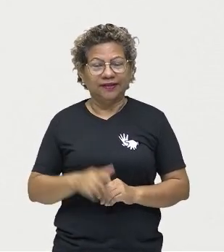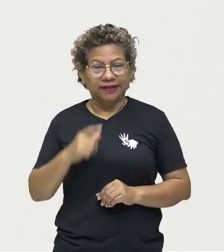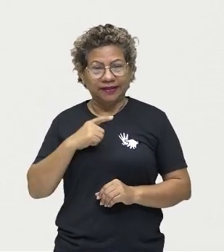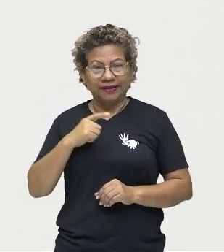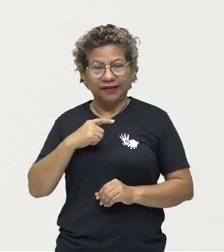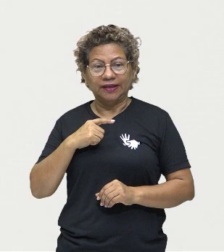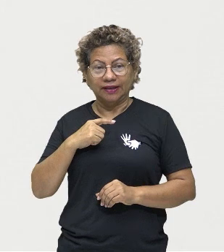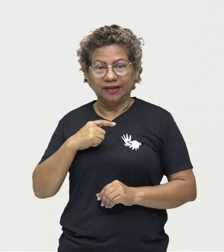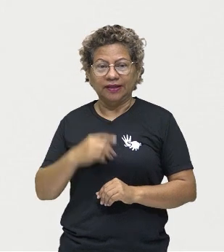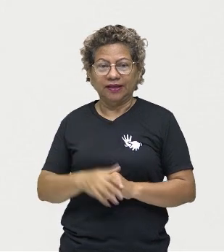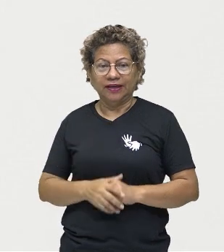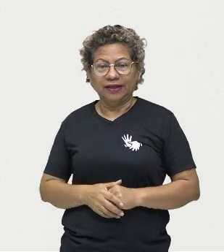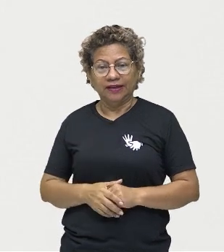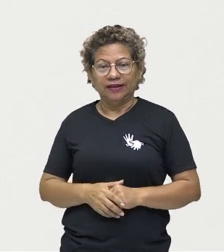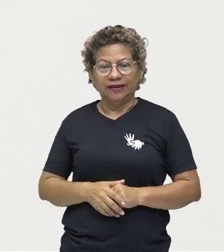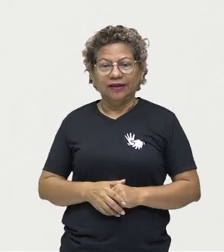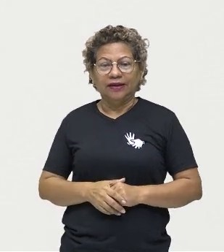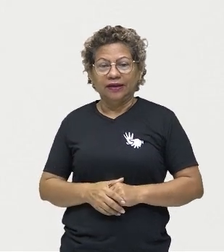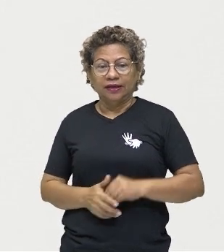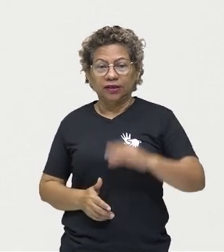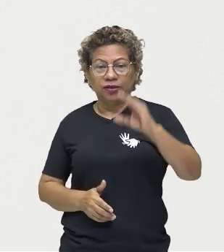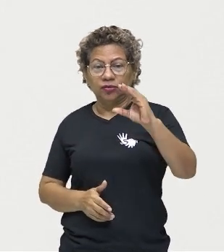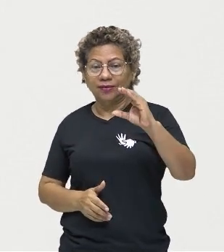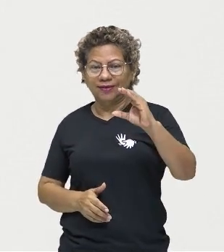aqui, ó,